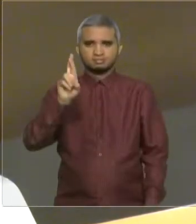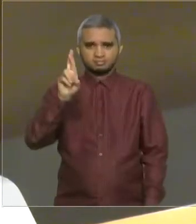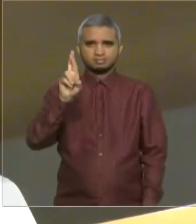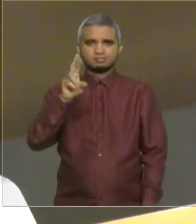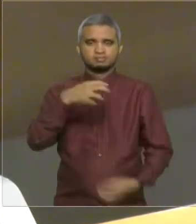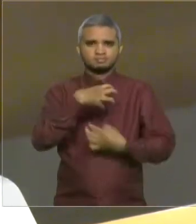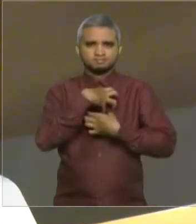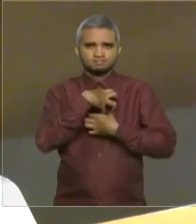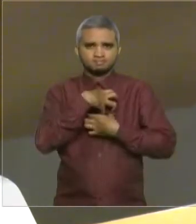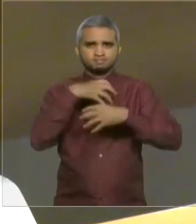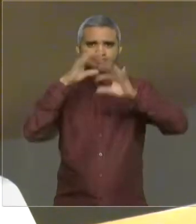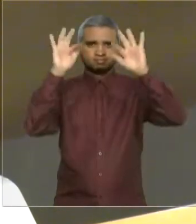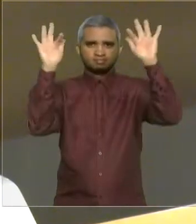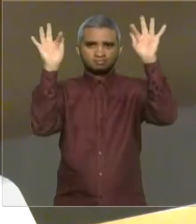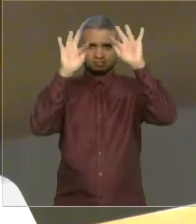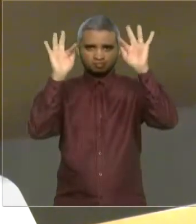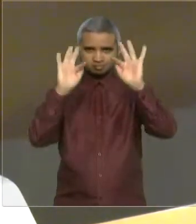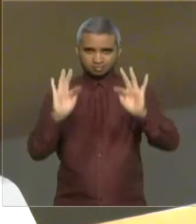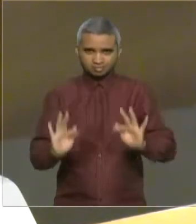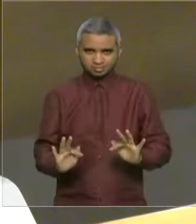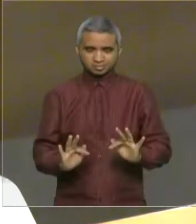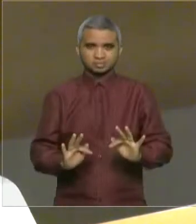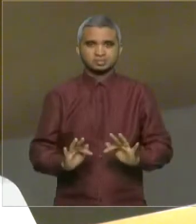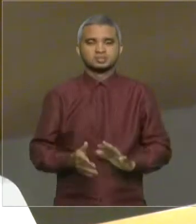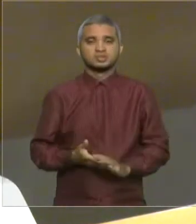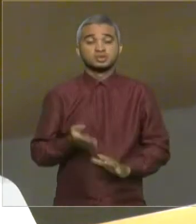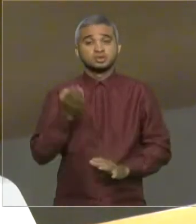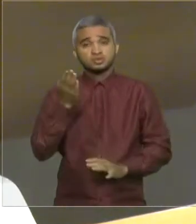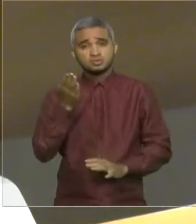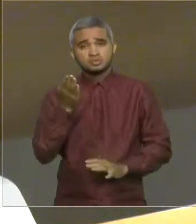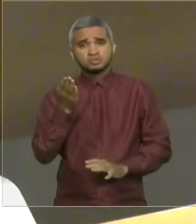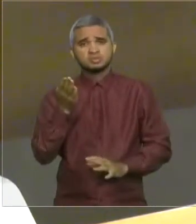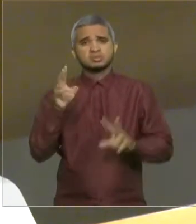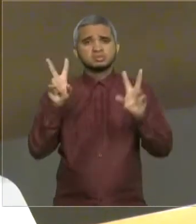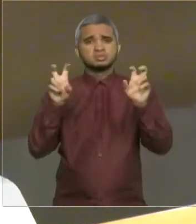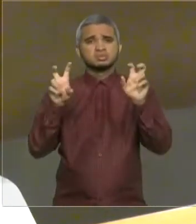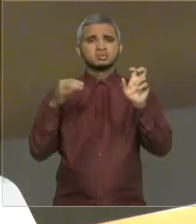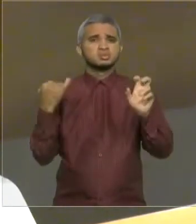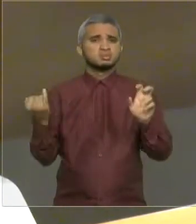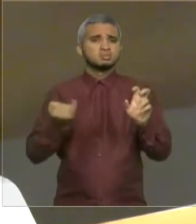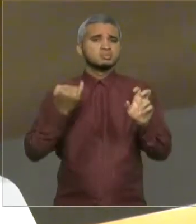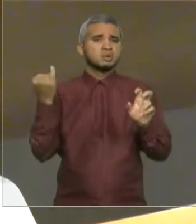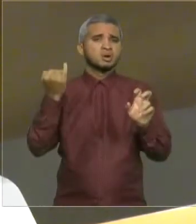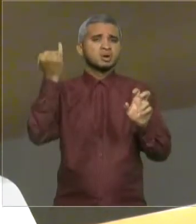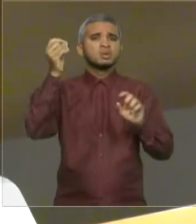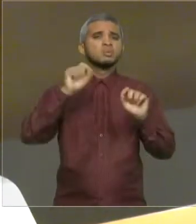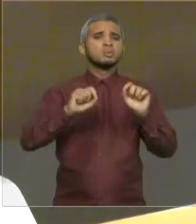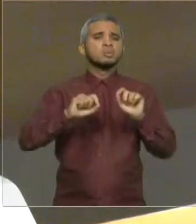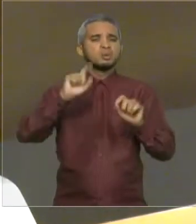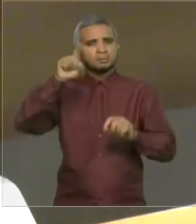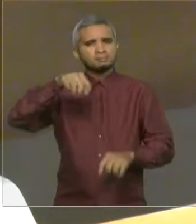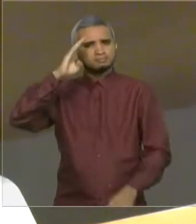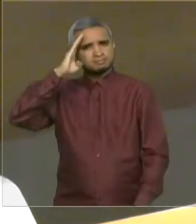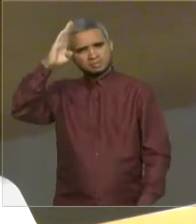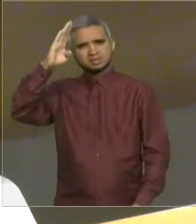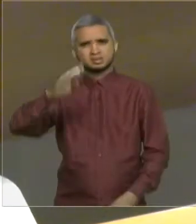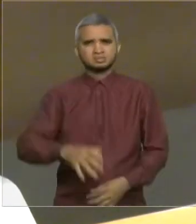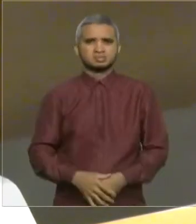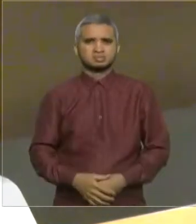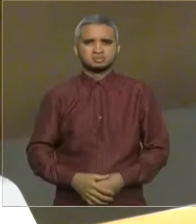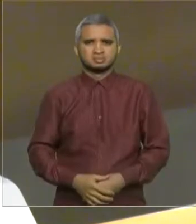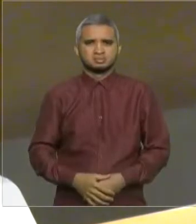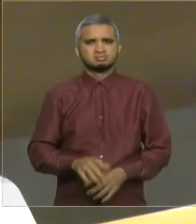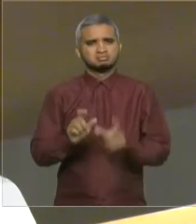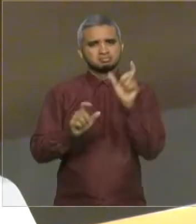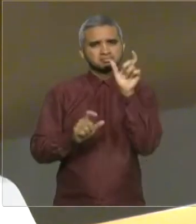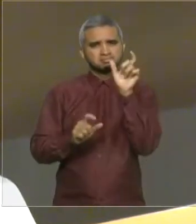feliz com as suas palavras lá. E você falou uma coisa muito importante, que foi prioridade, né? Prioridade realmente é o que o